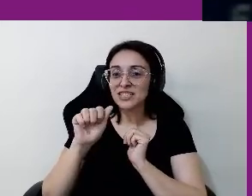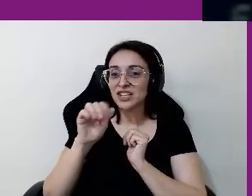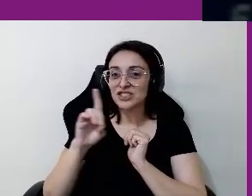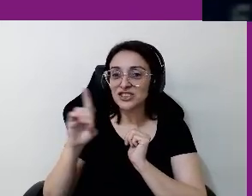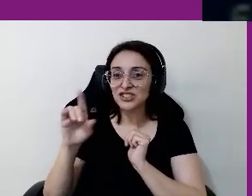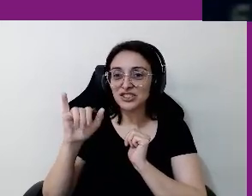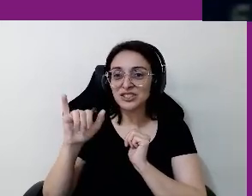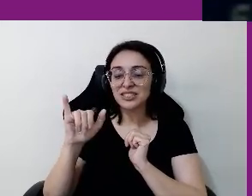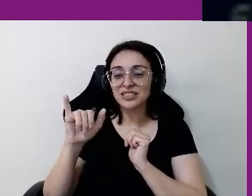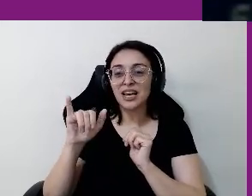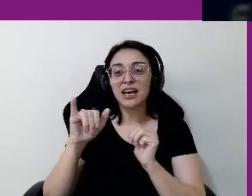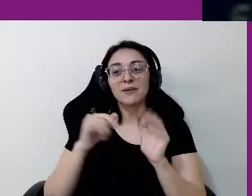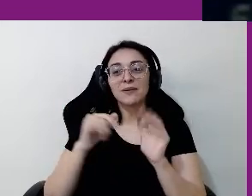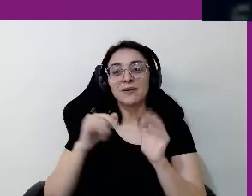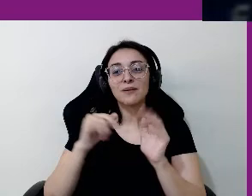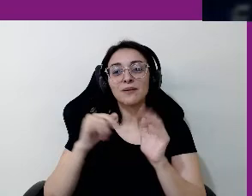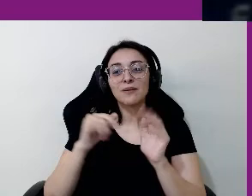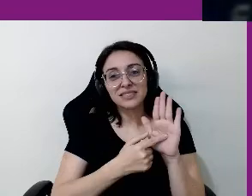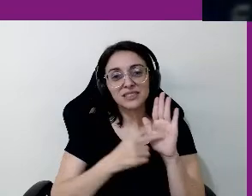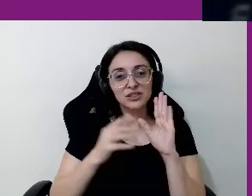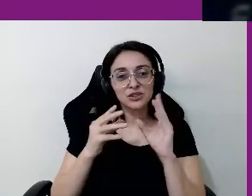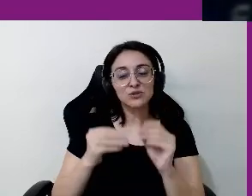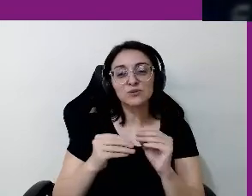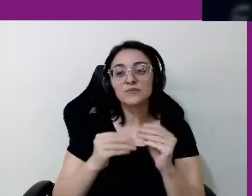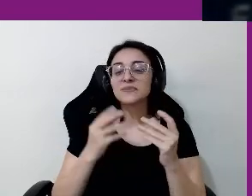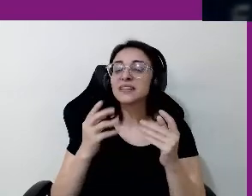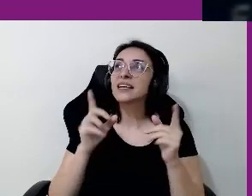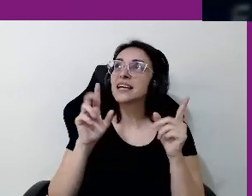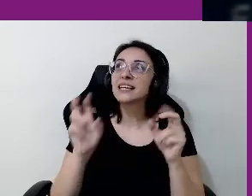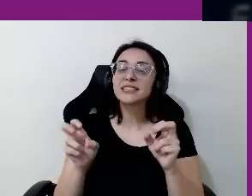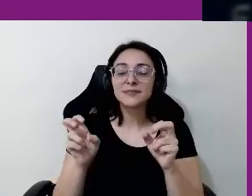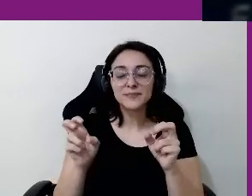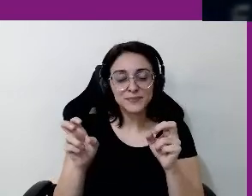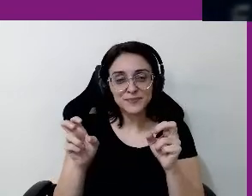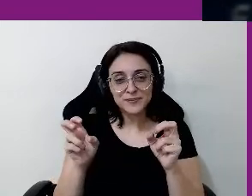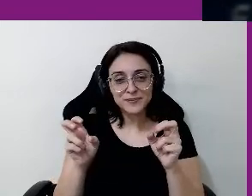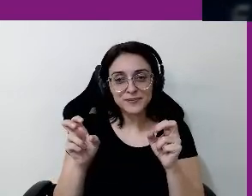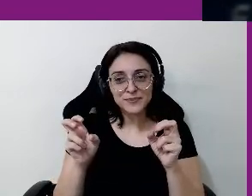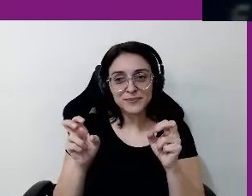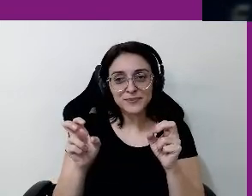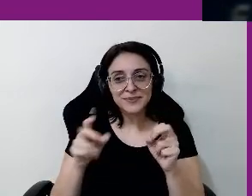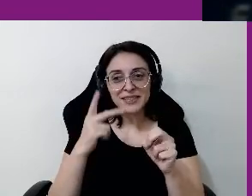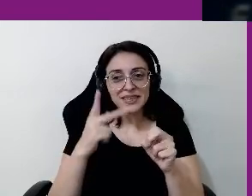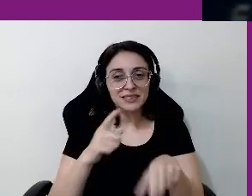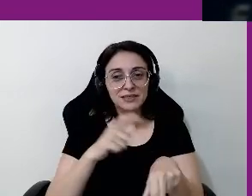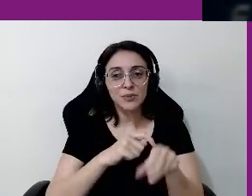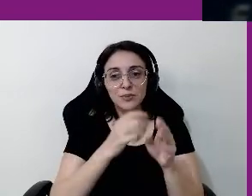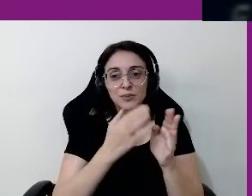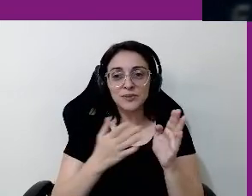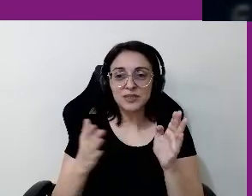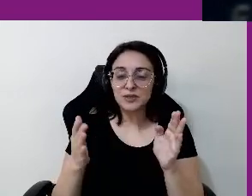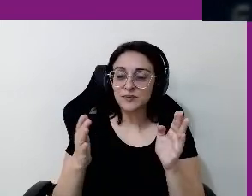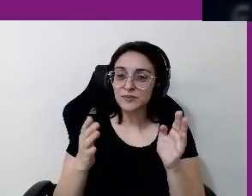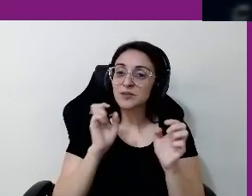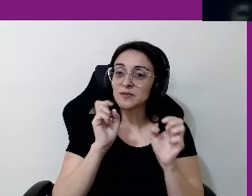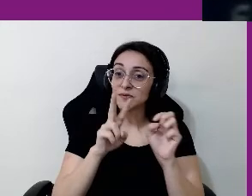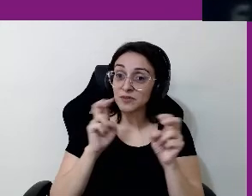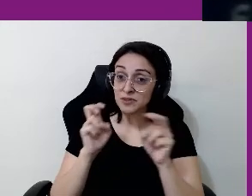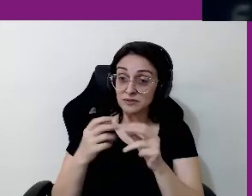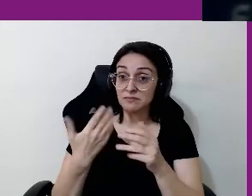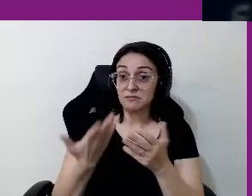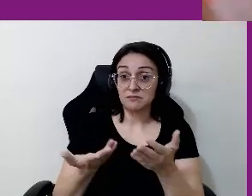colocando a apresentação e tudo, que é essa situação que a gente viu,